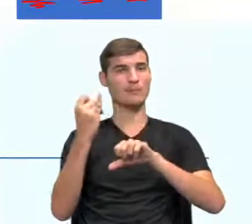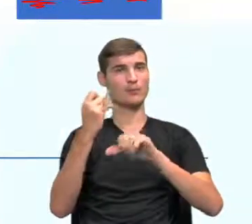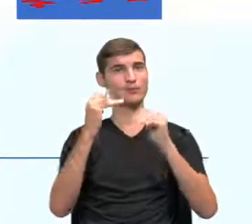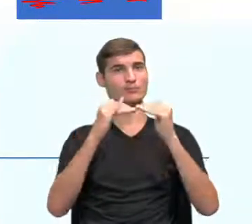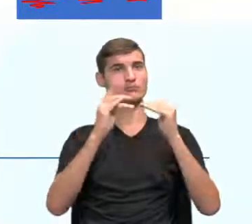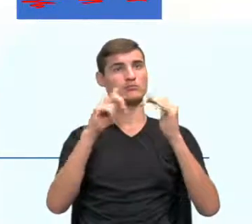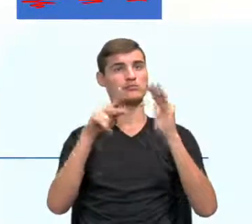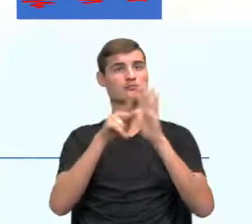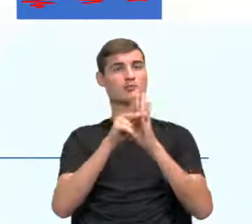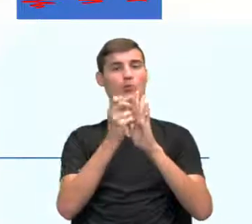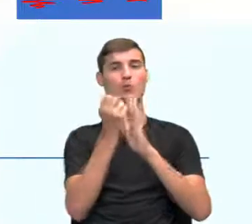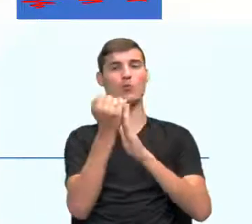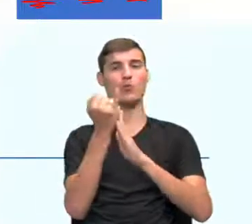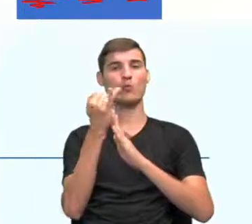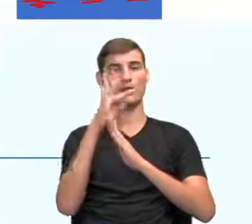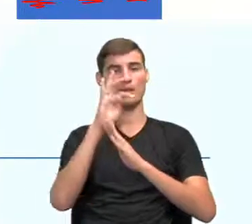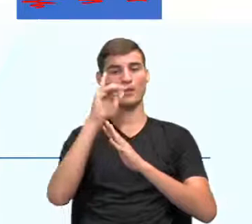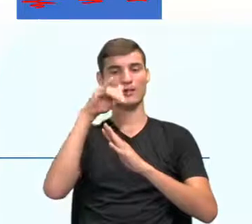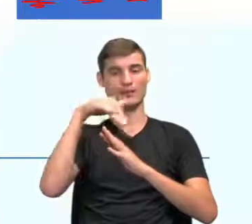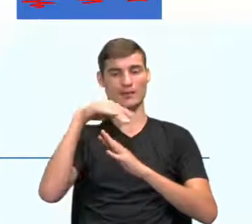um trem de pulso.